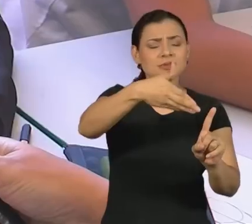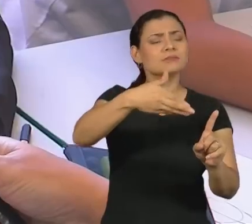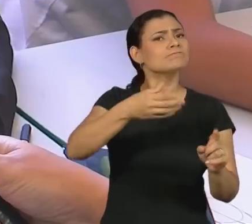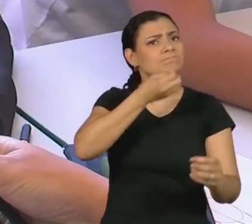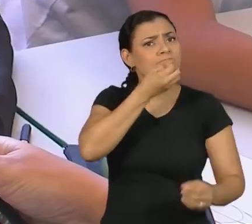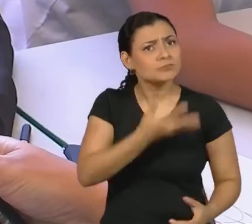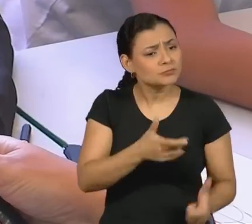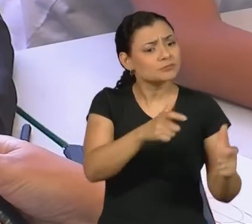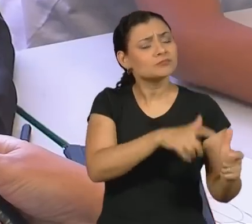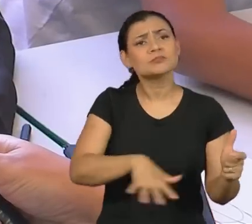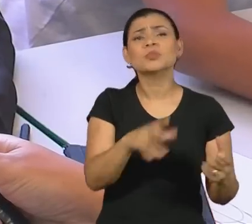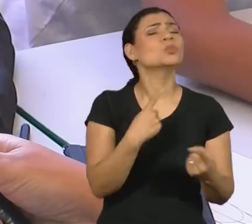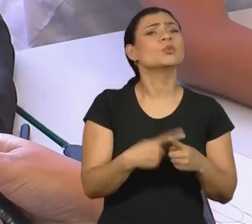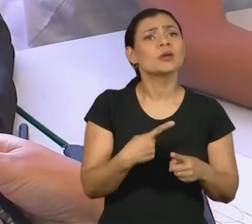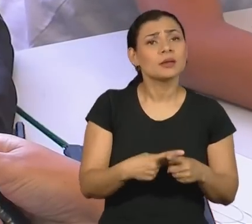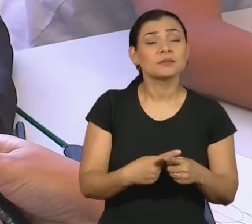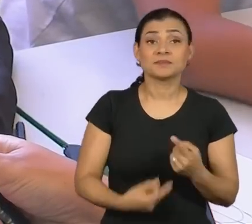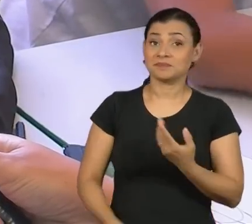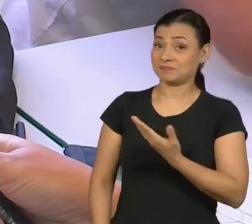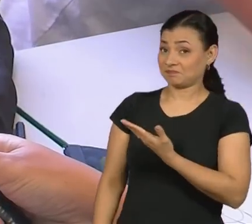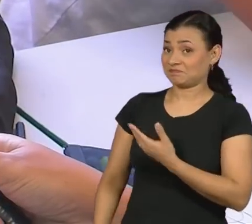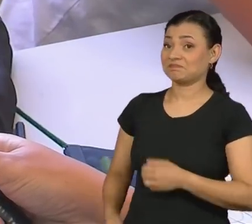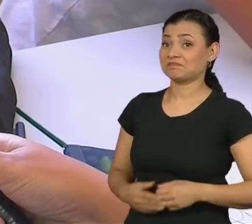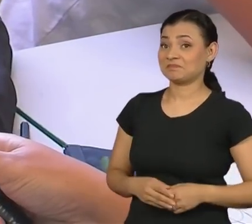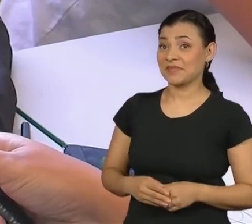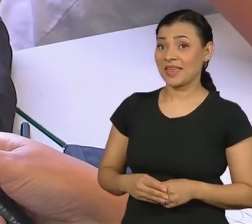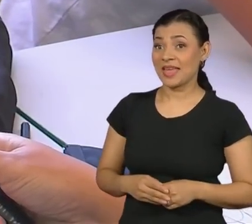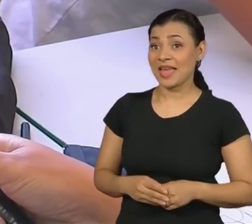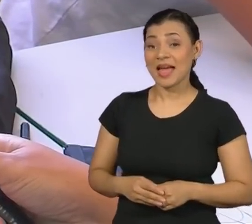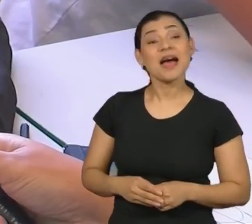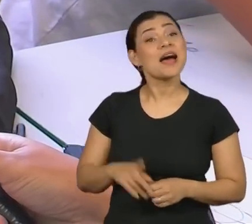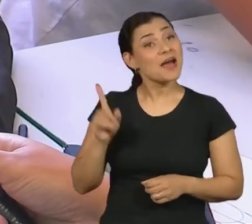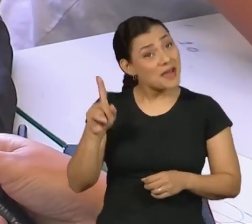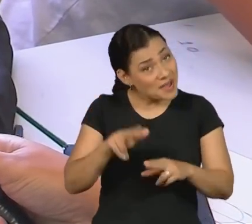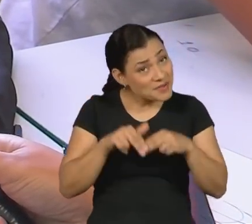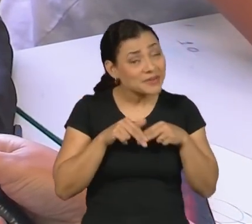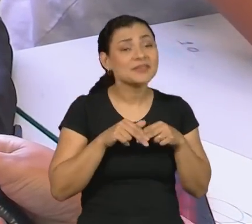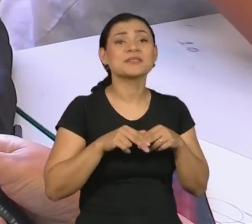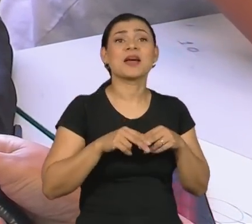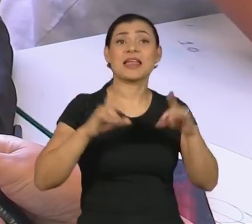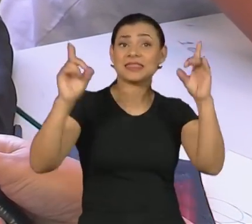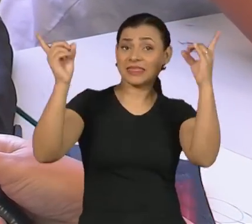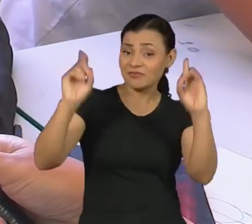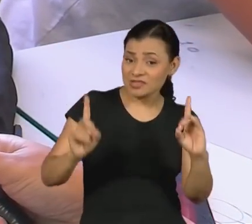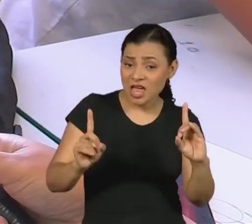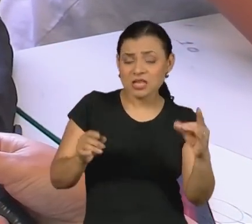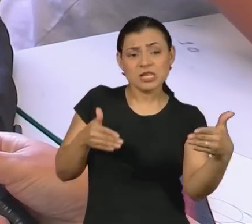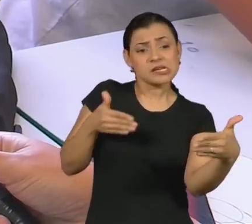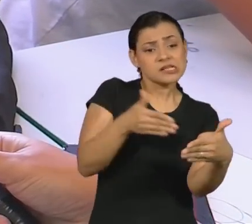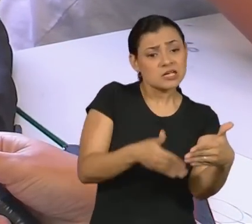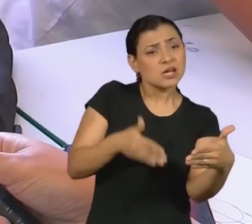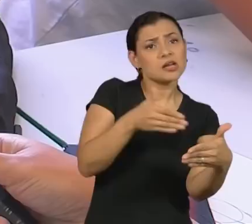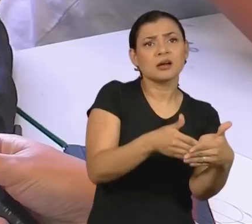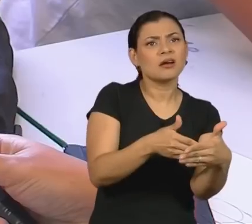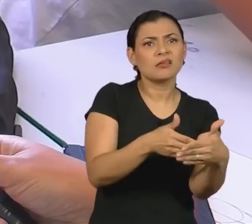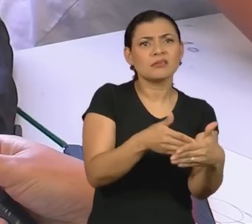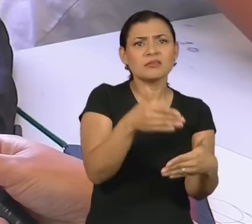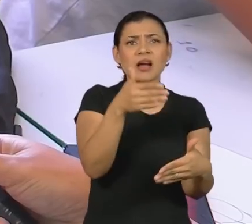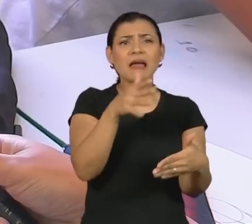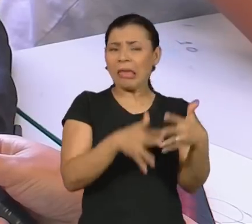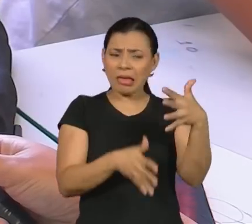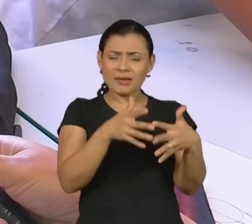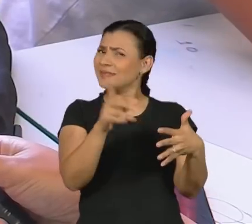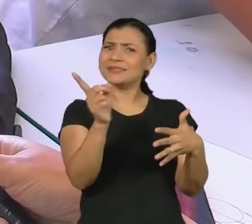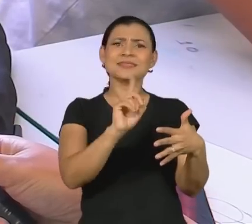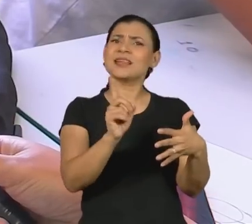positivo? Para a gente ver que a deficiência, né, o problema, a dificuldade que elas estão passando não vão impedir elas de se